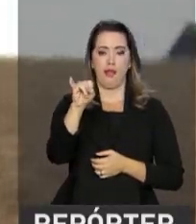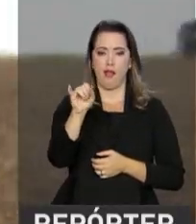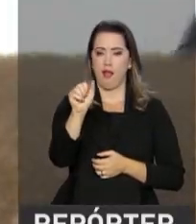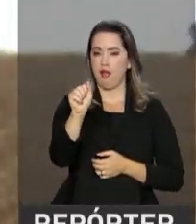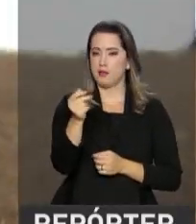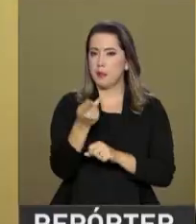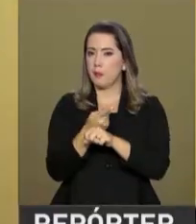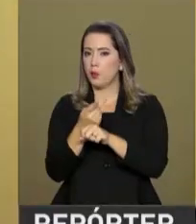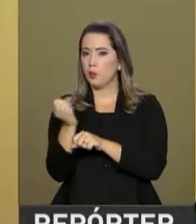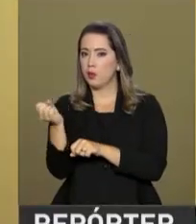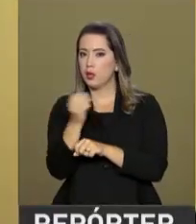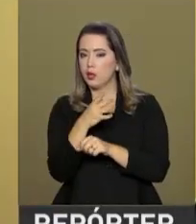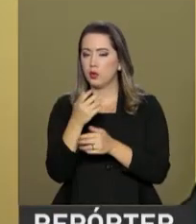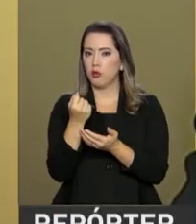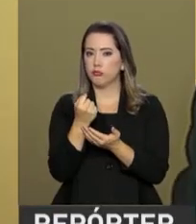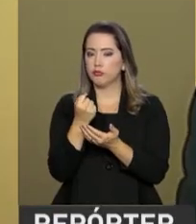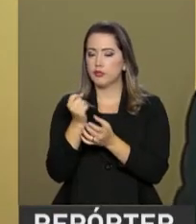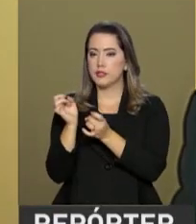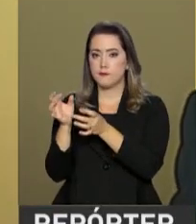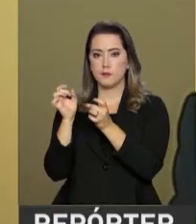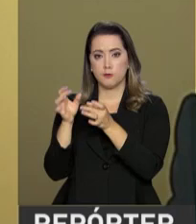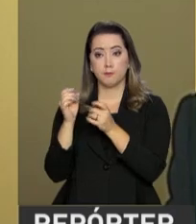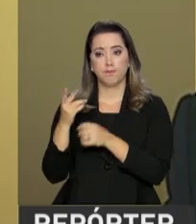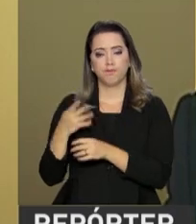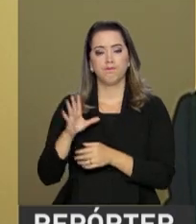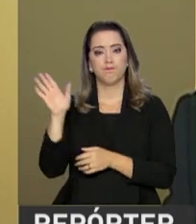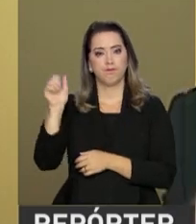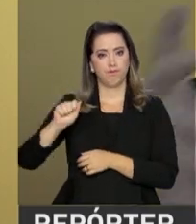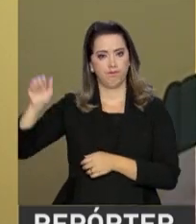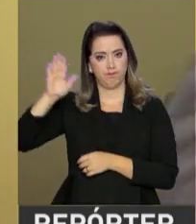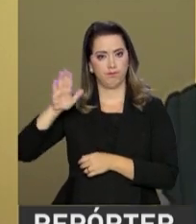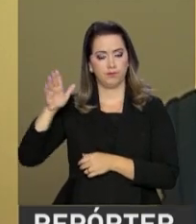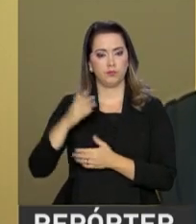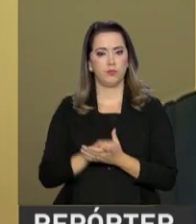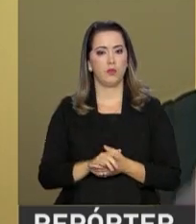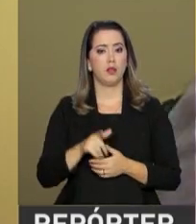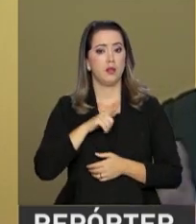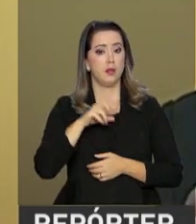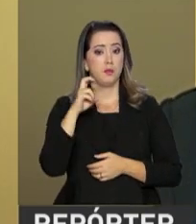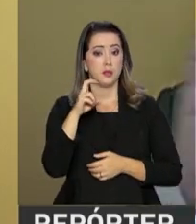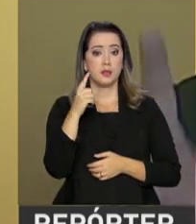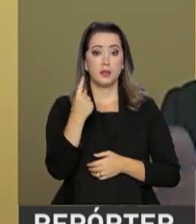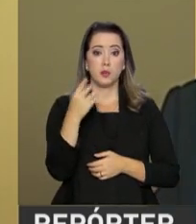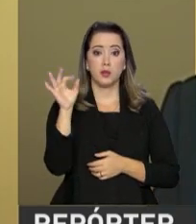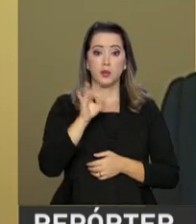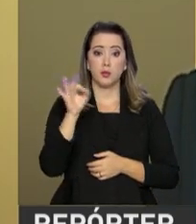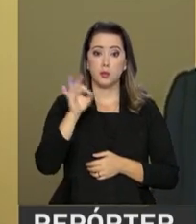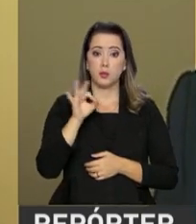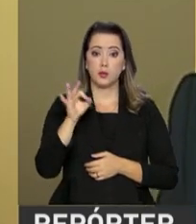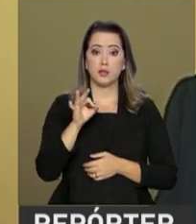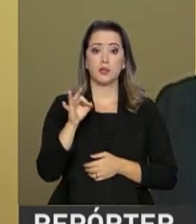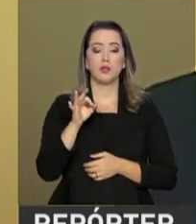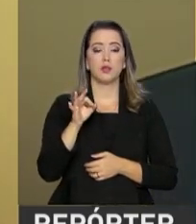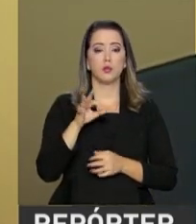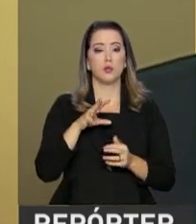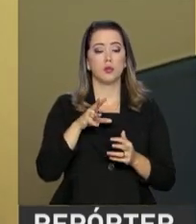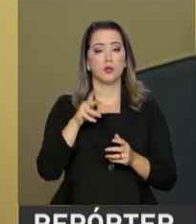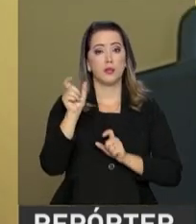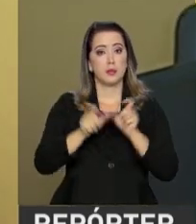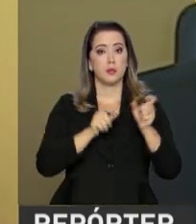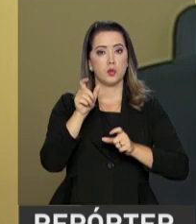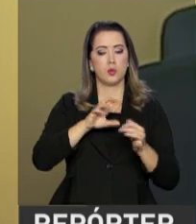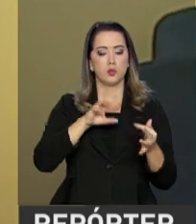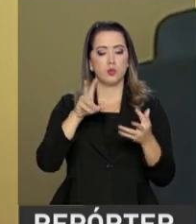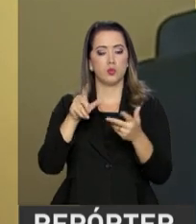mercados 51 por cento da população mundial vive naquela região do mundo vive na ásia ea